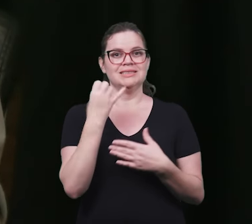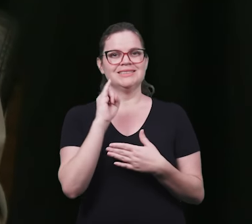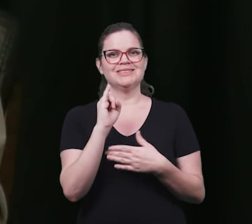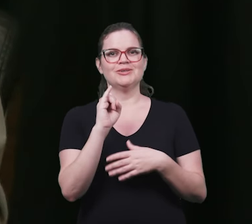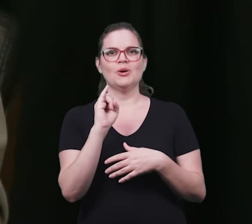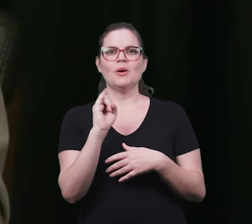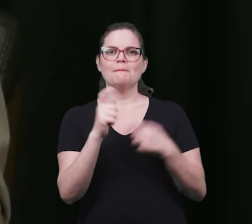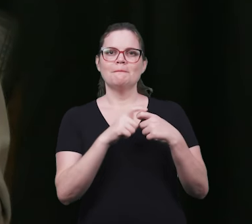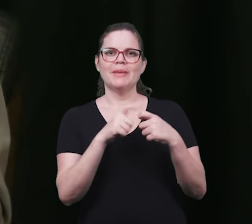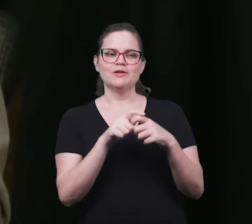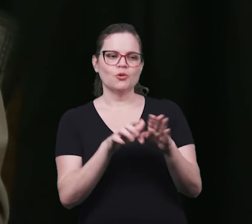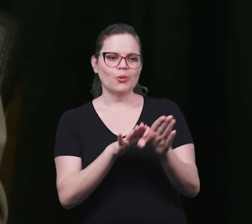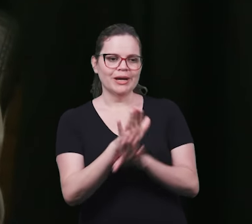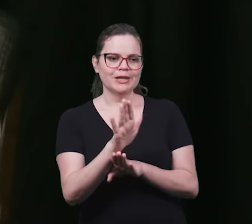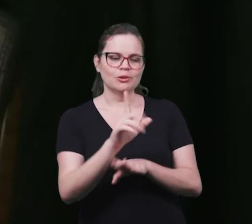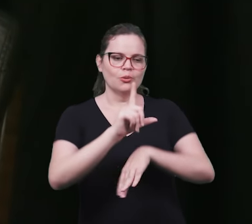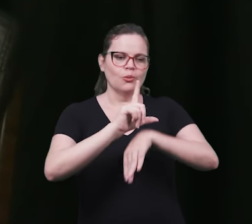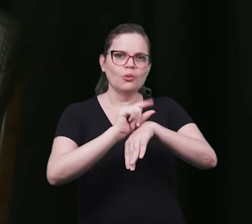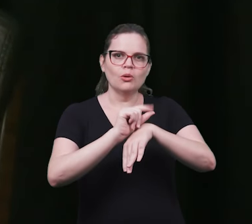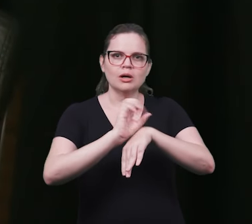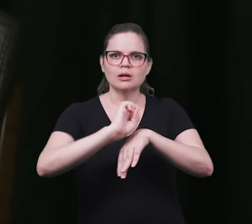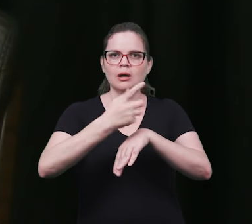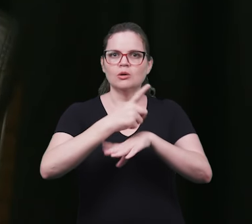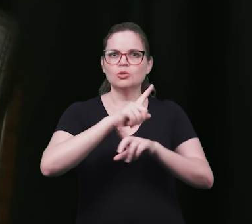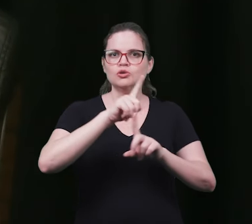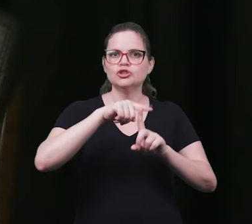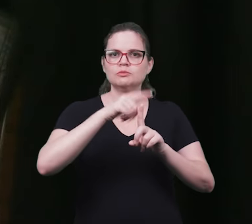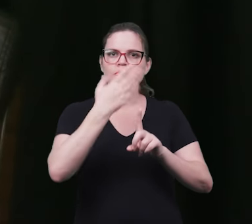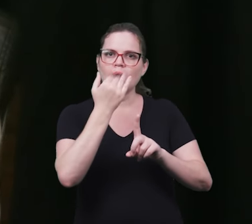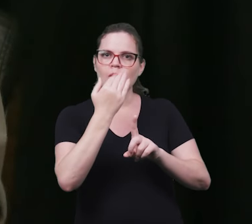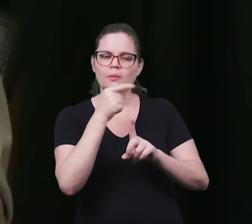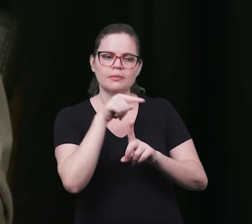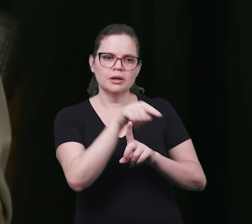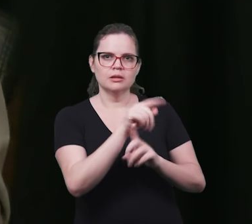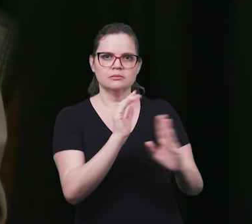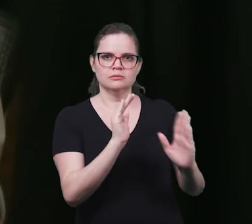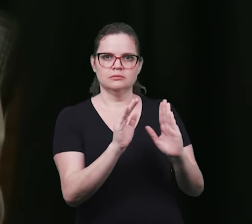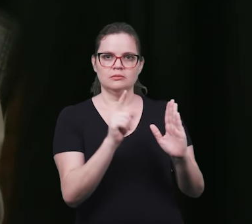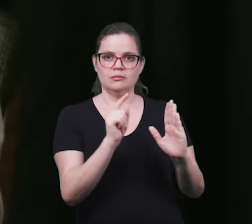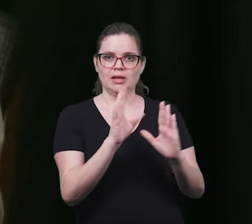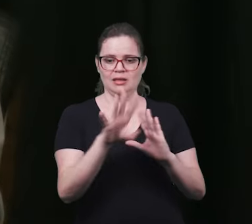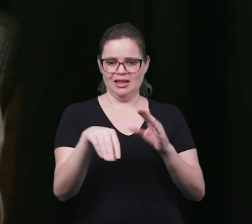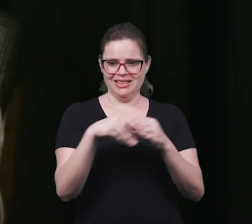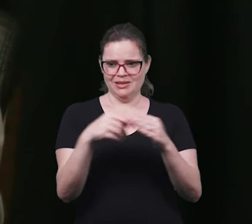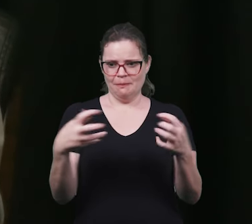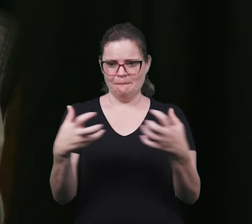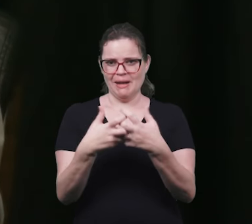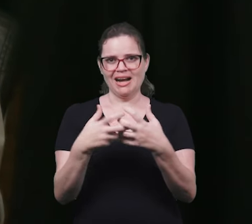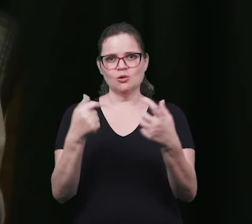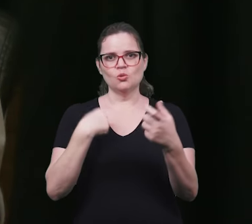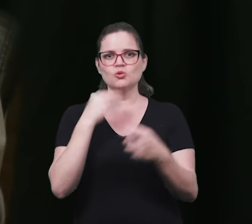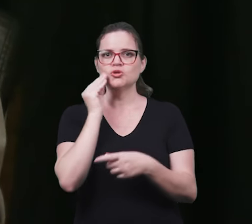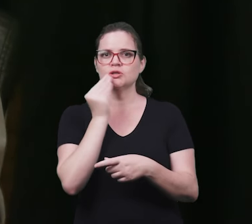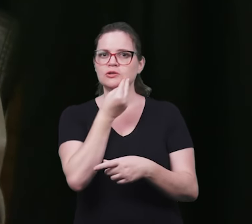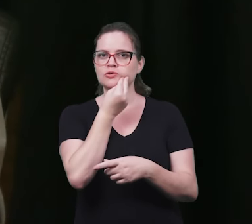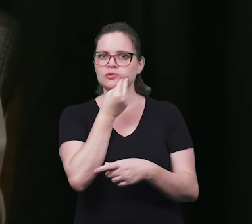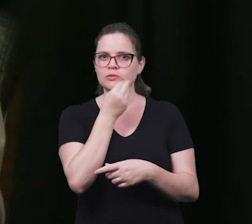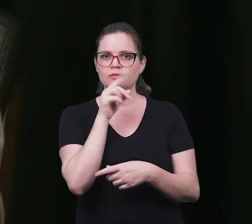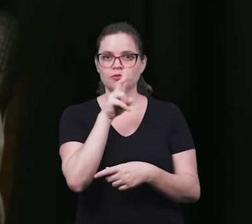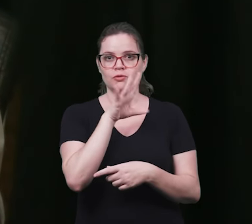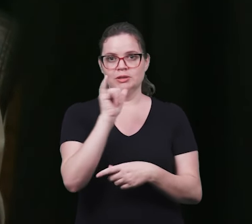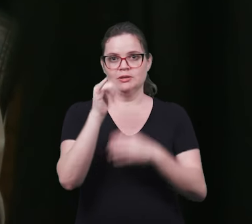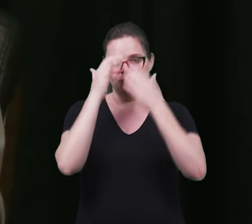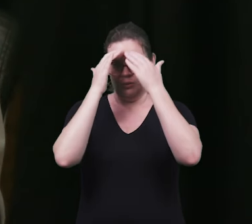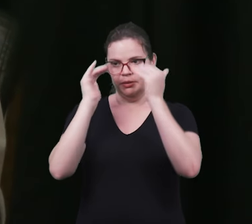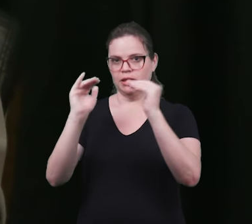médico recomendar, com aquele tipo de alimentação que ele recomendou, se aquele horário estiver dentro do horário da consagração, você vai atender